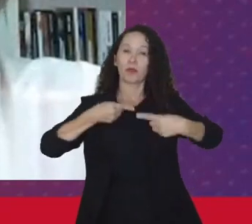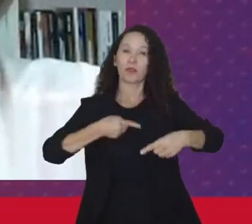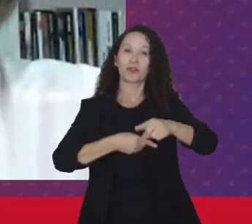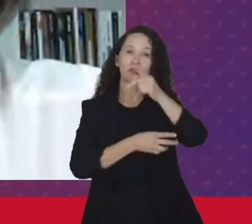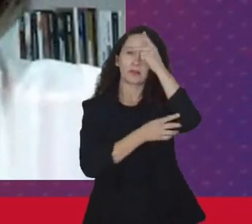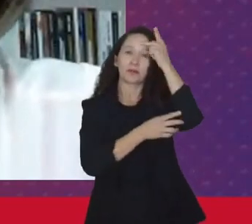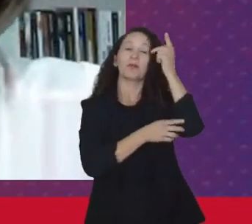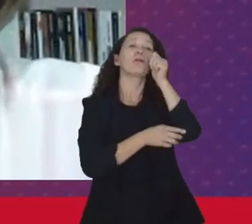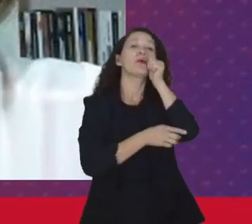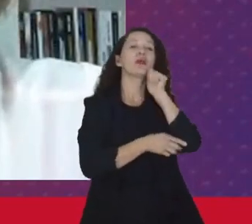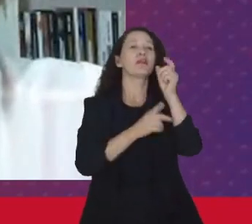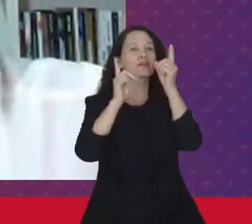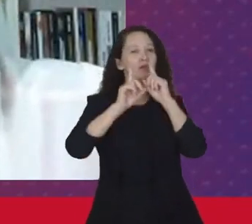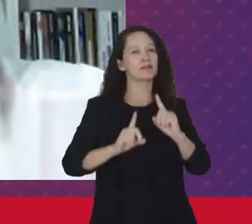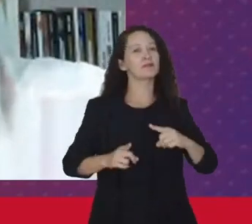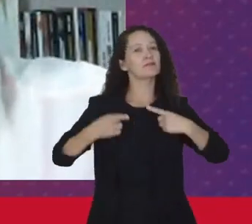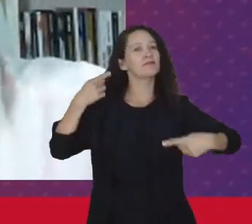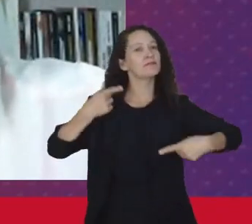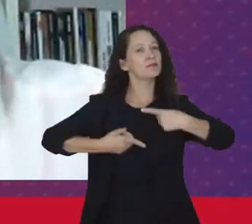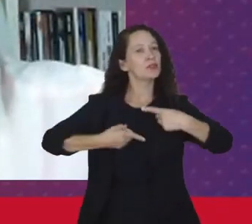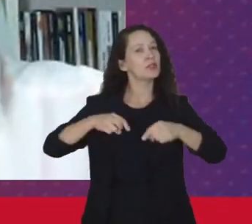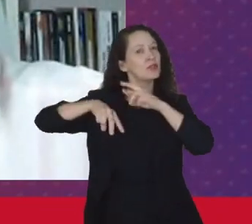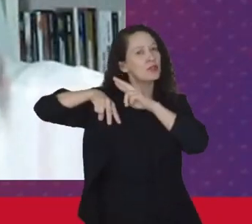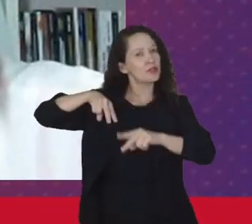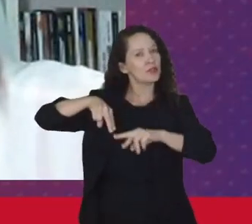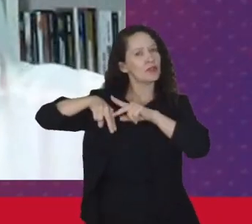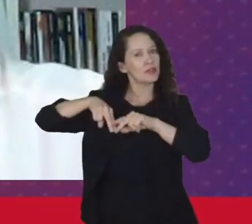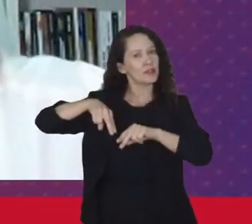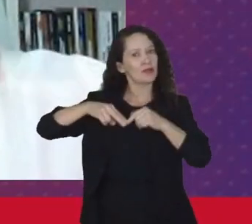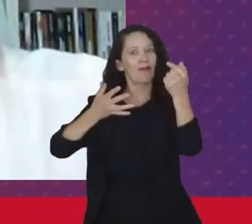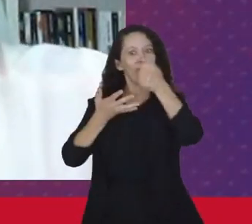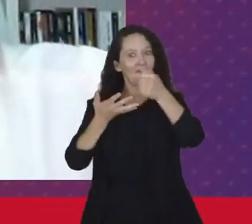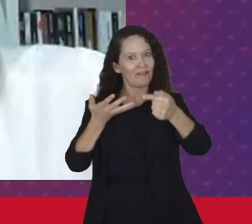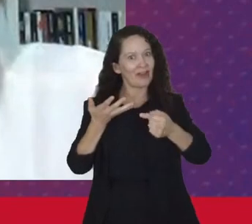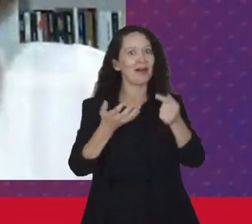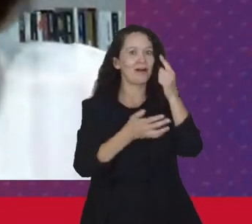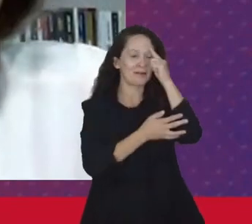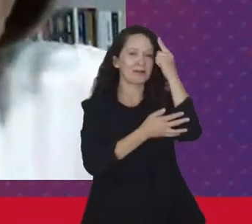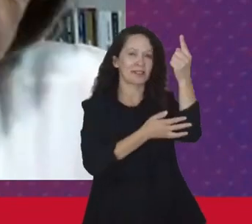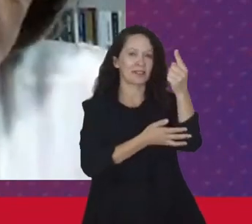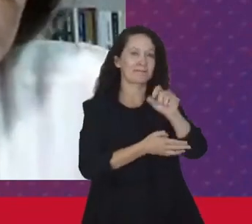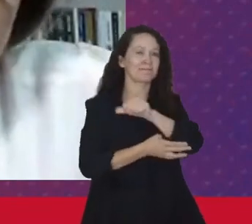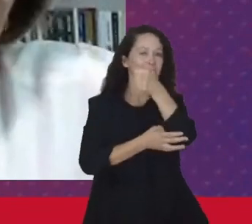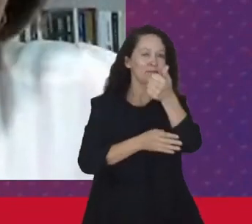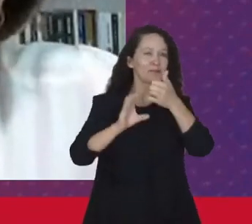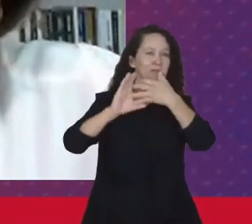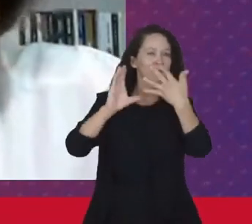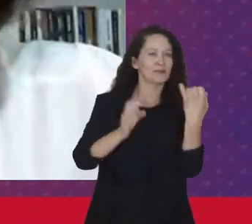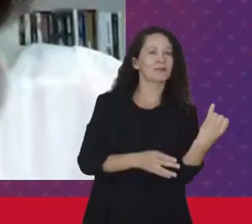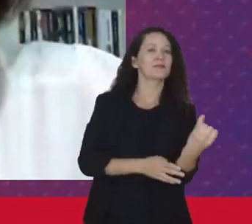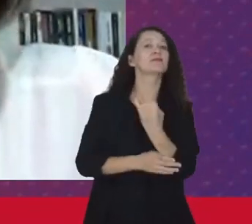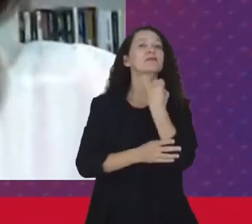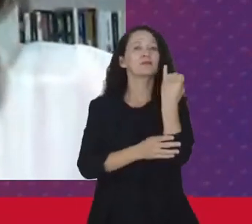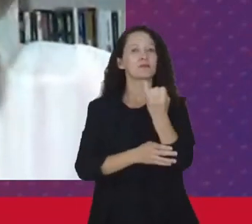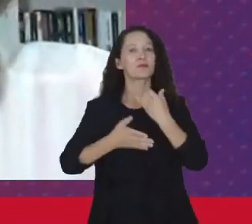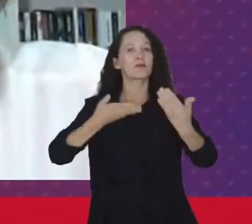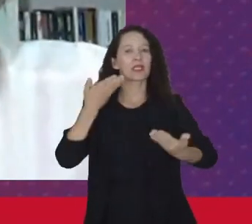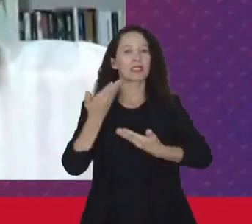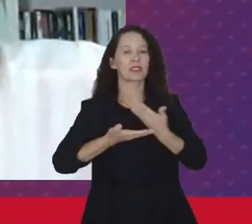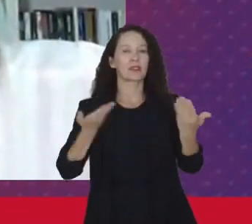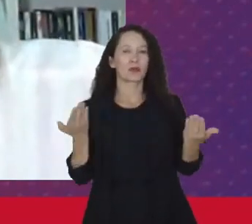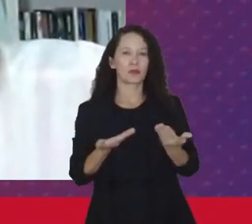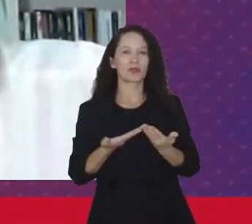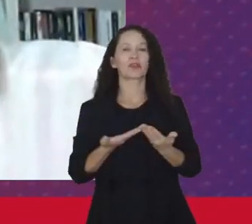as mulheres com deficiência, políticas de gênero. Um primeiro aspecto fundamental para